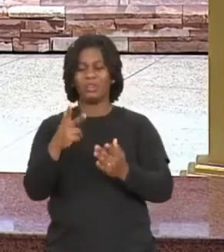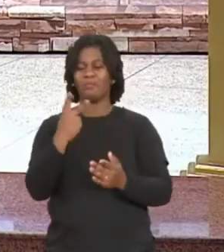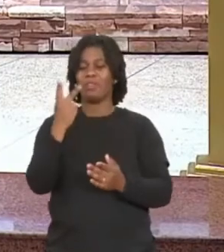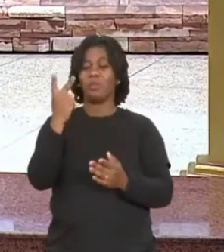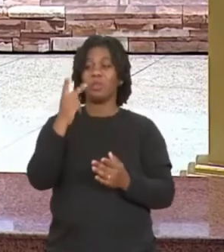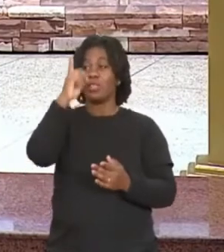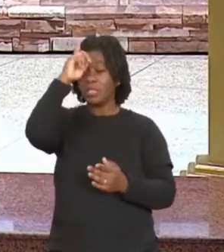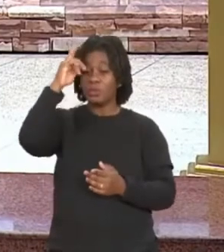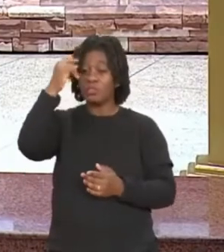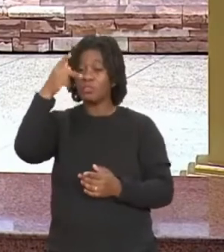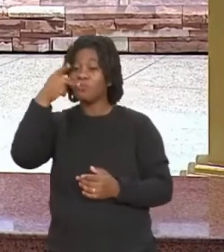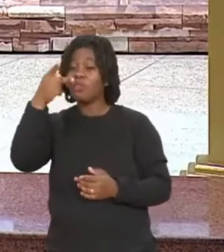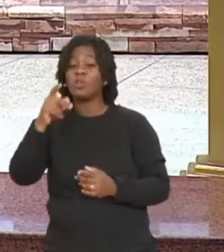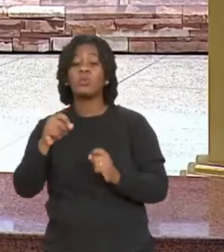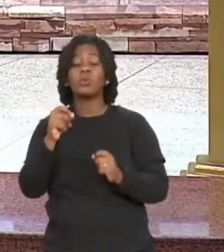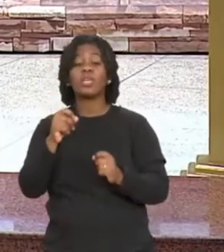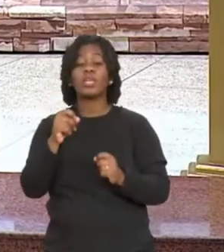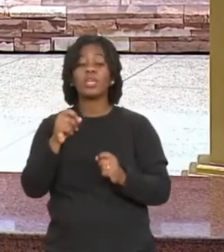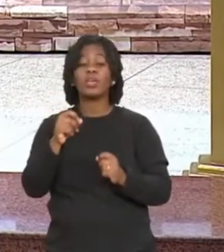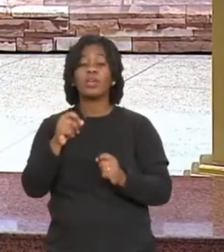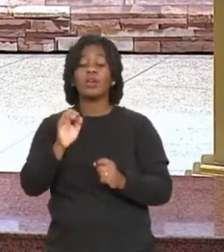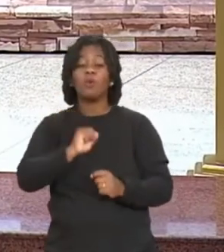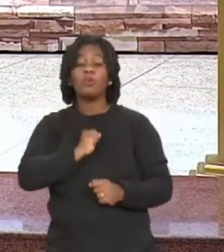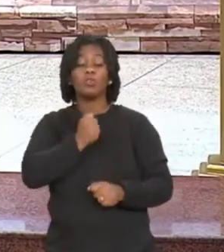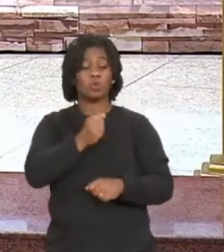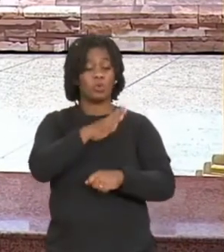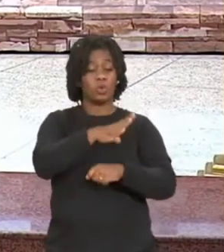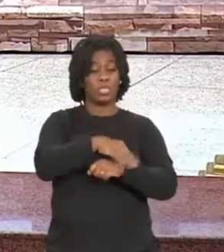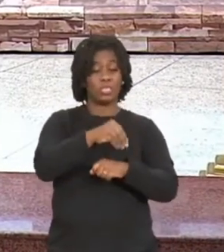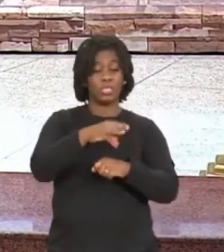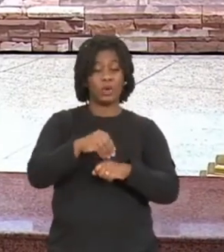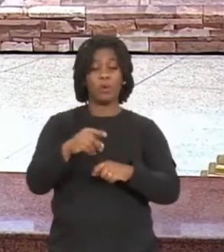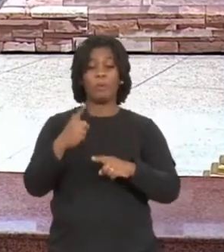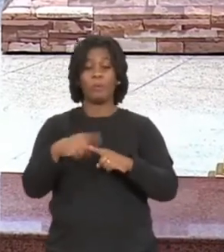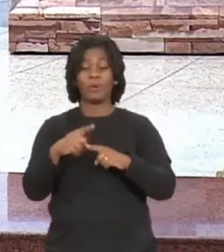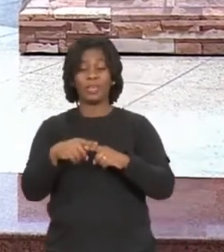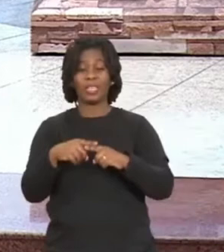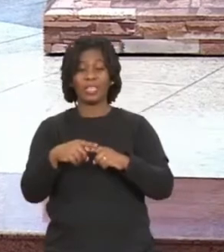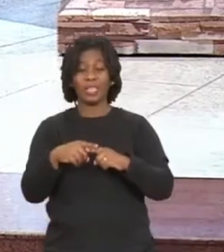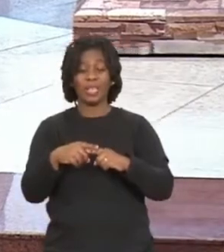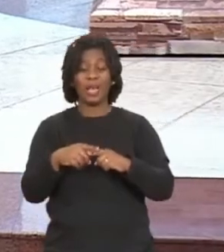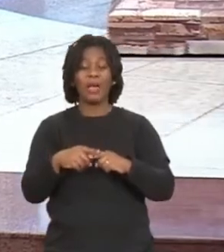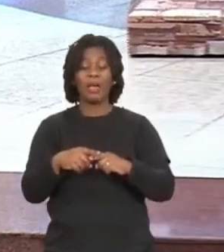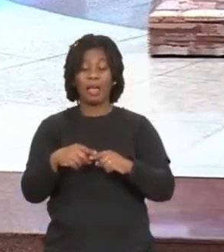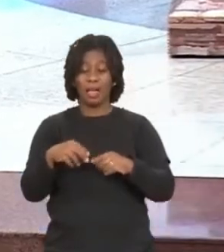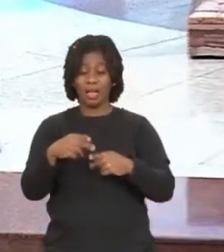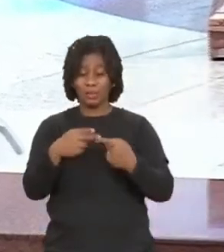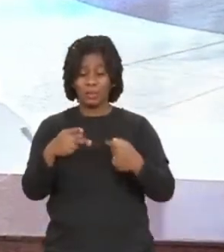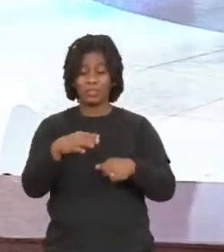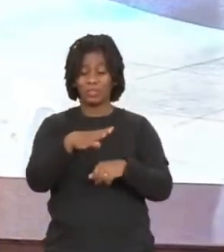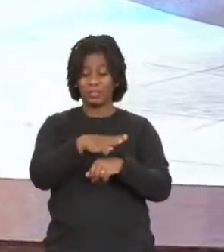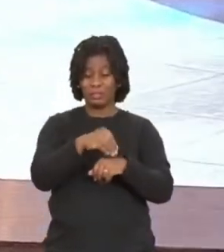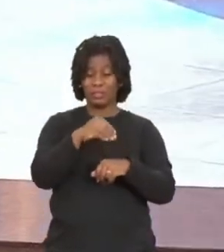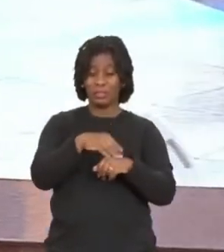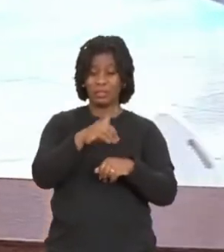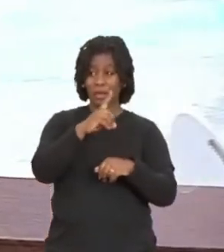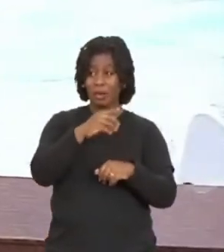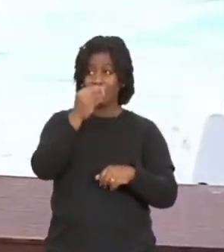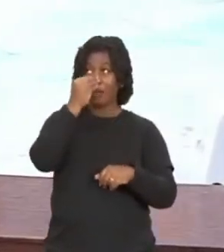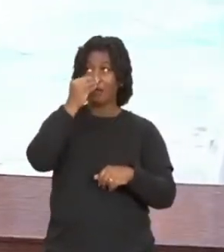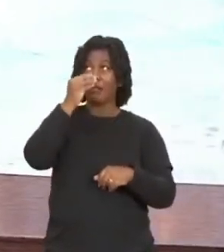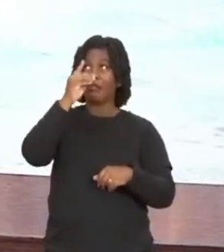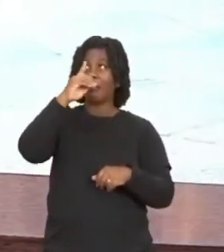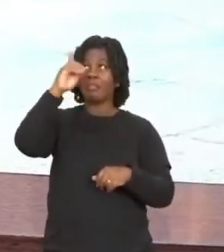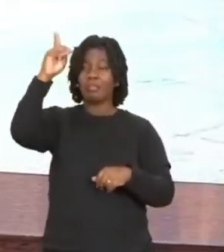Deus para Esaú era desprezada. Nunca despreze a palavra de Deus. Nunca despreze as coisas de